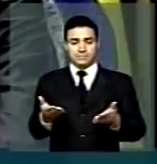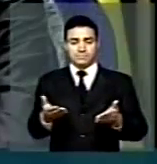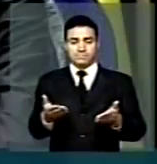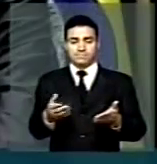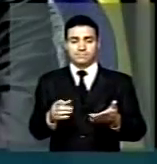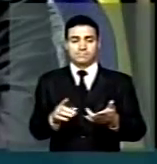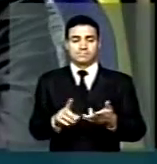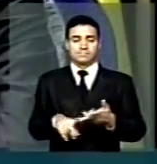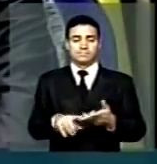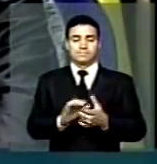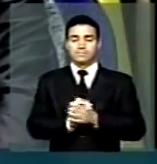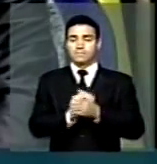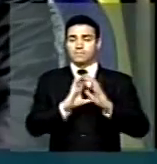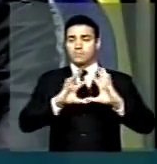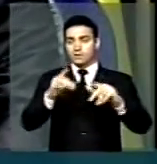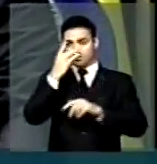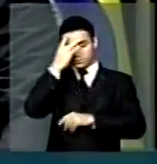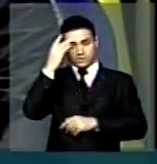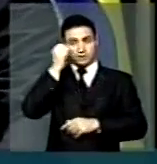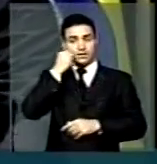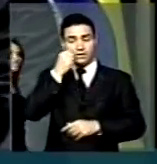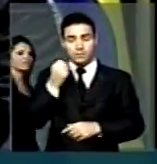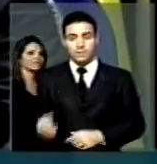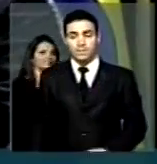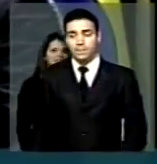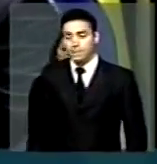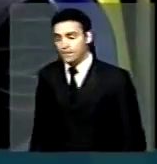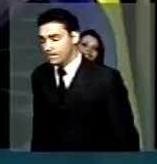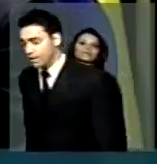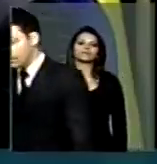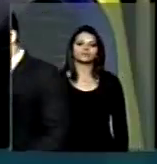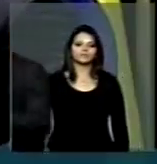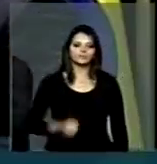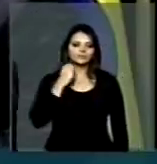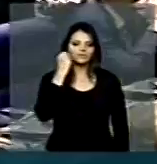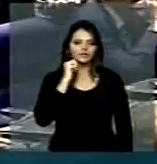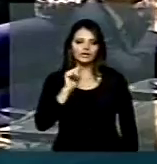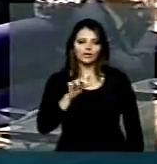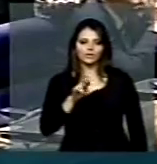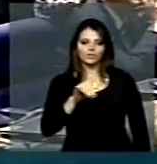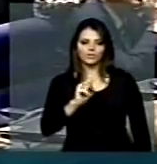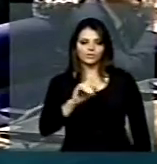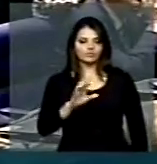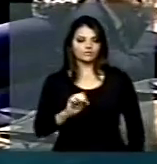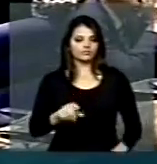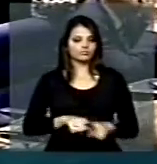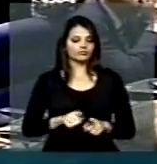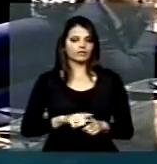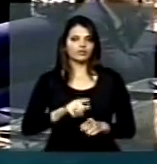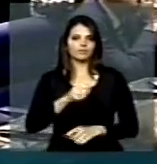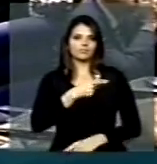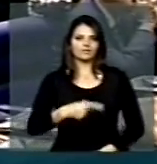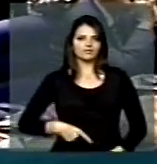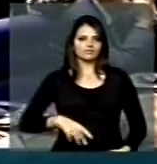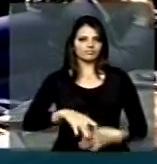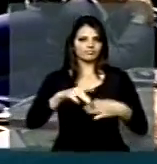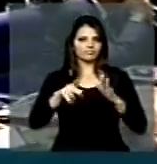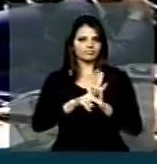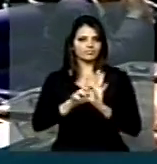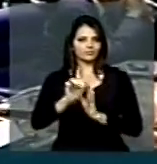nas figuras do senador Aloysio Nunes, líder do meu partido, e senador Agripino Maia, presidente e líder